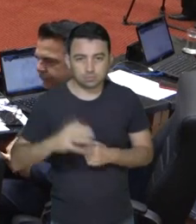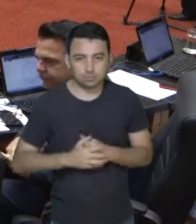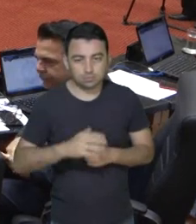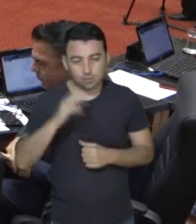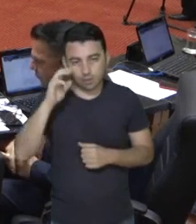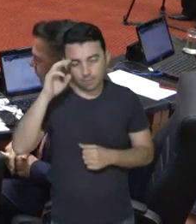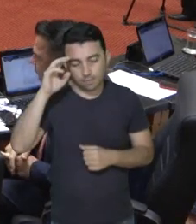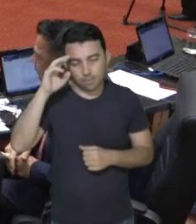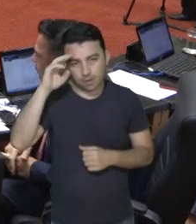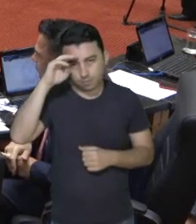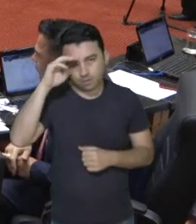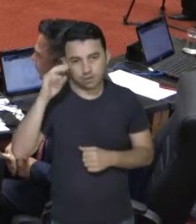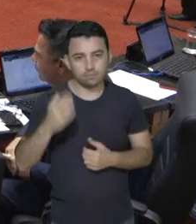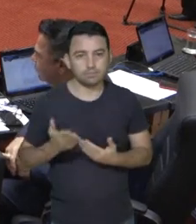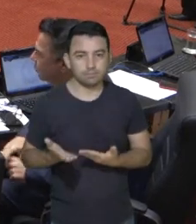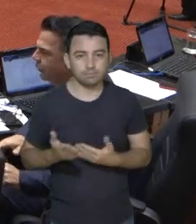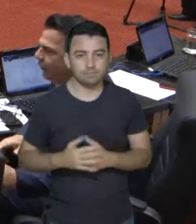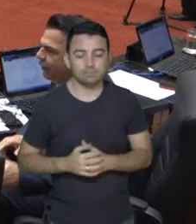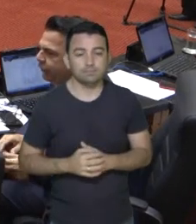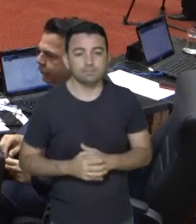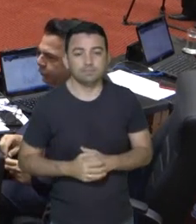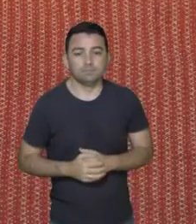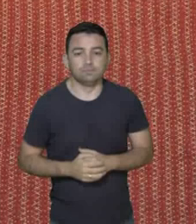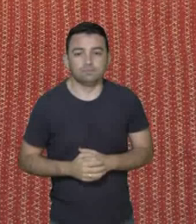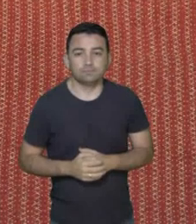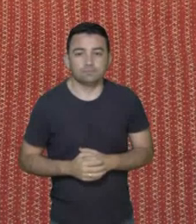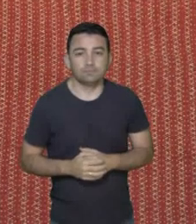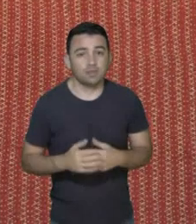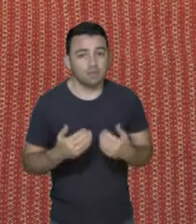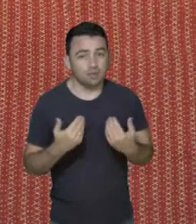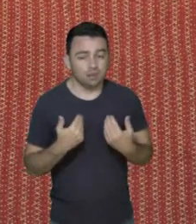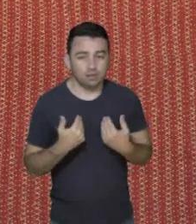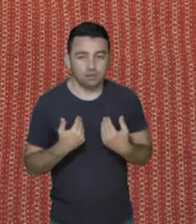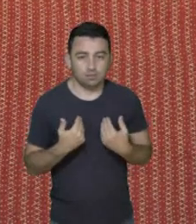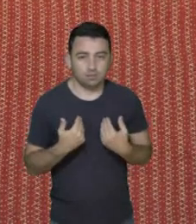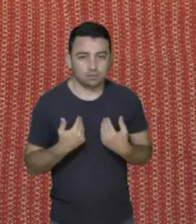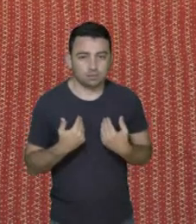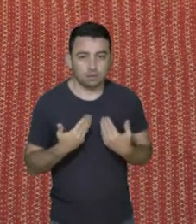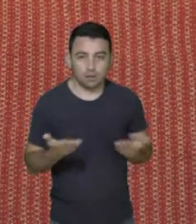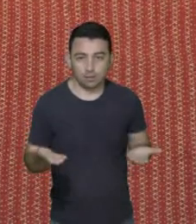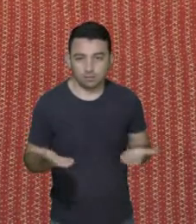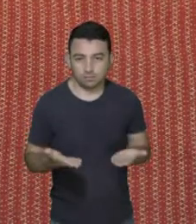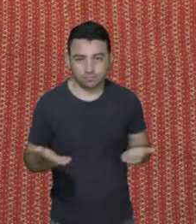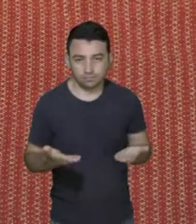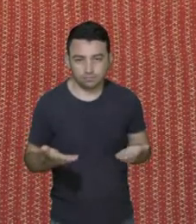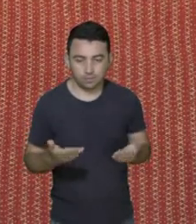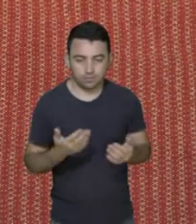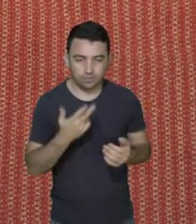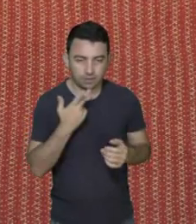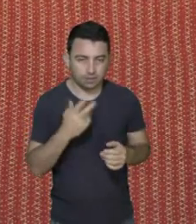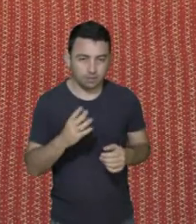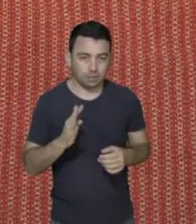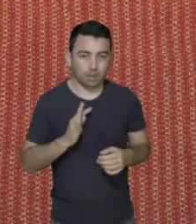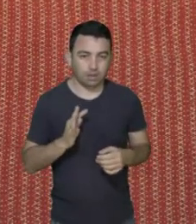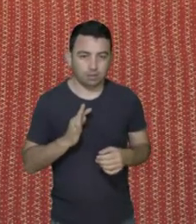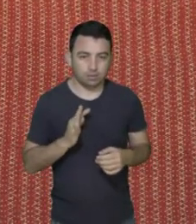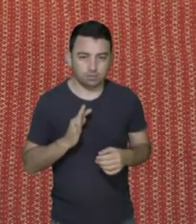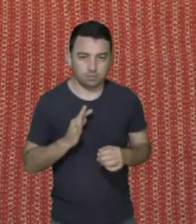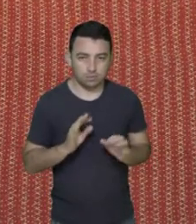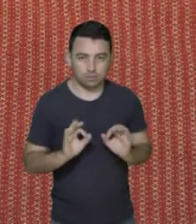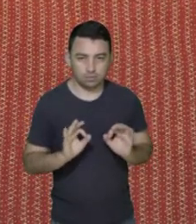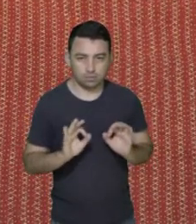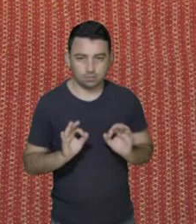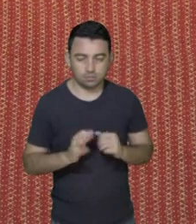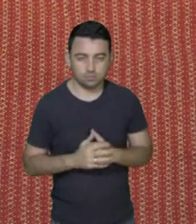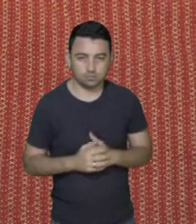Vieira. Senhor presidente, eu não vou, no primeiro momento, entrar na questão técnica. Deputado Marcos,